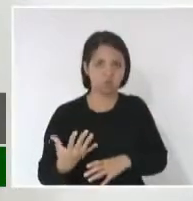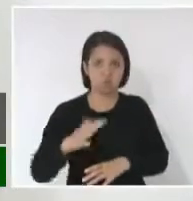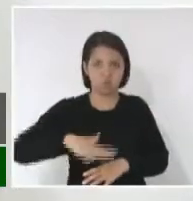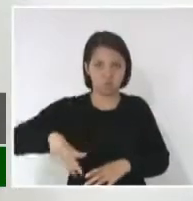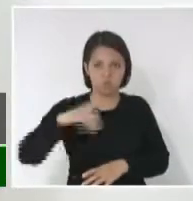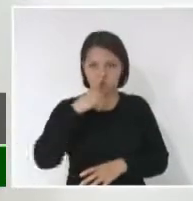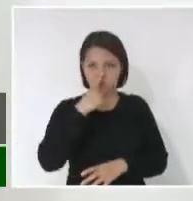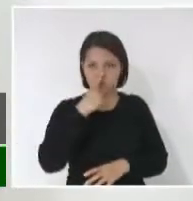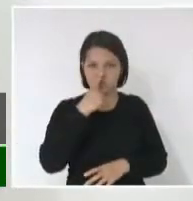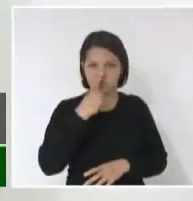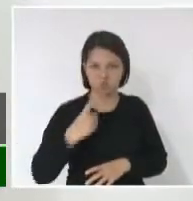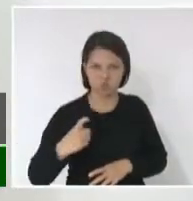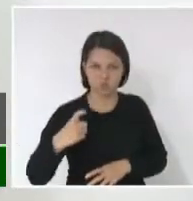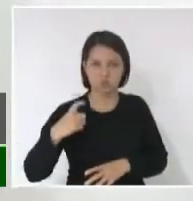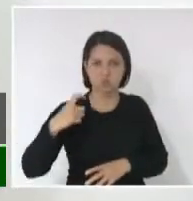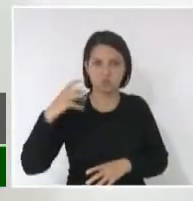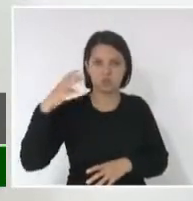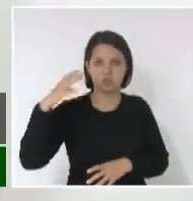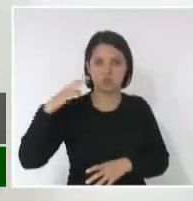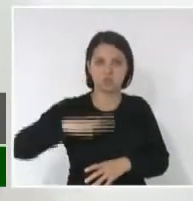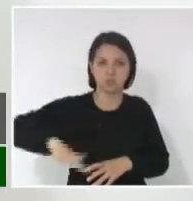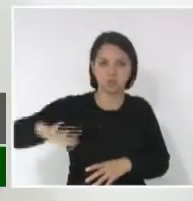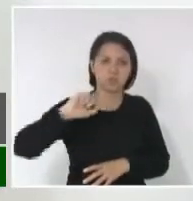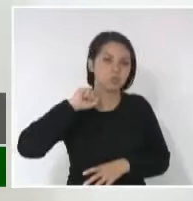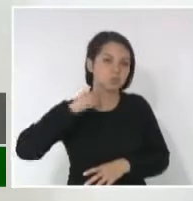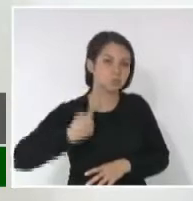poluentes, é uma energia limpa, ecológica,